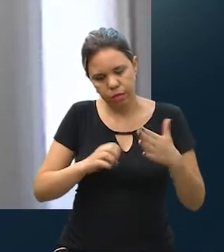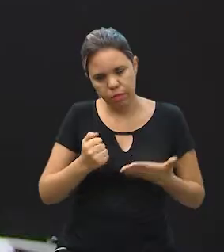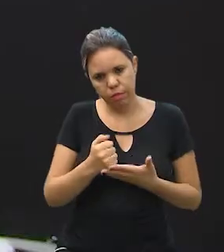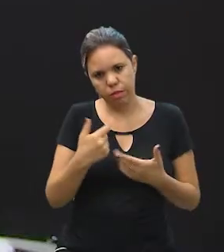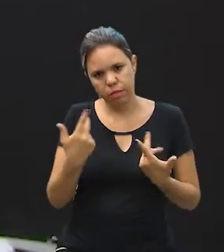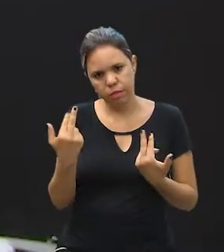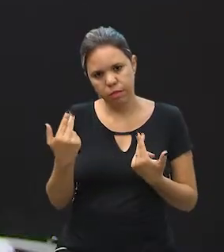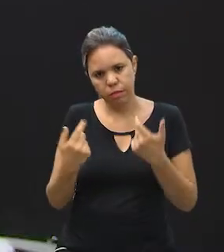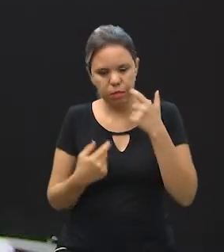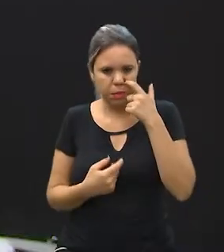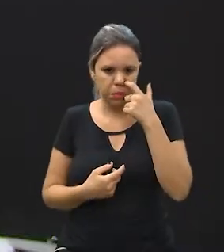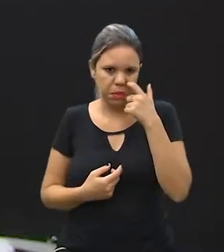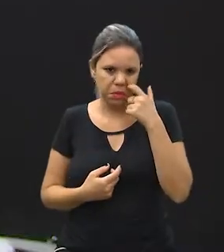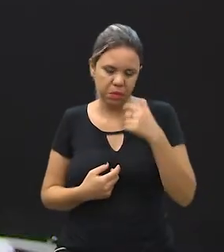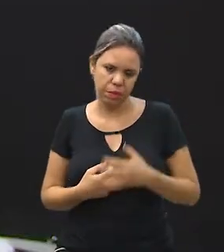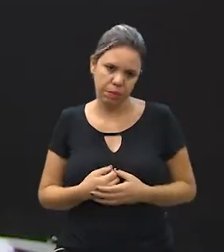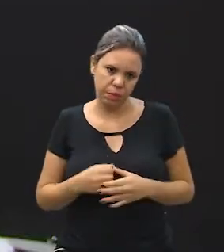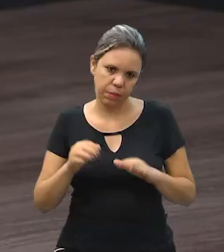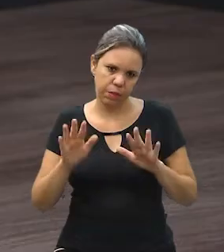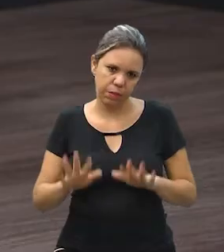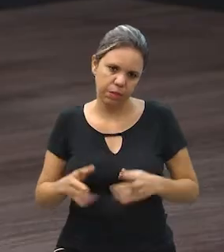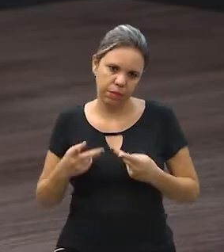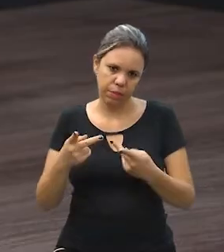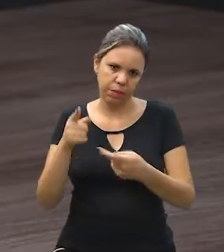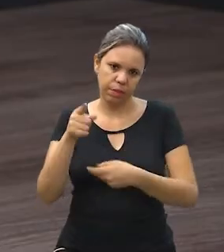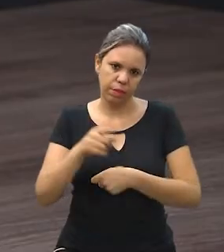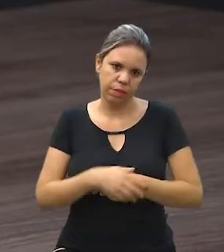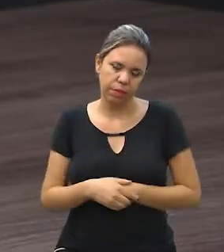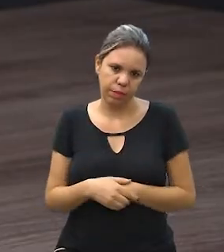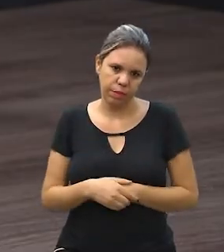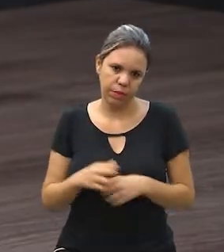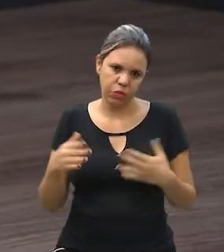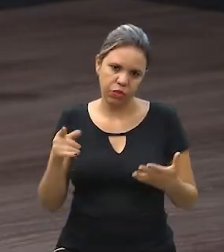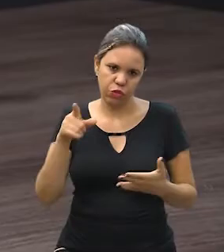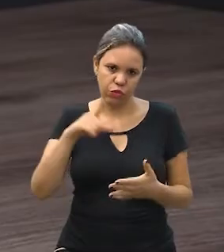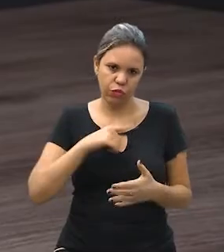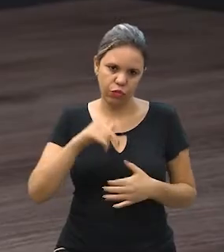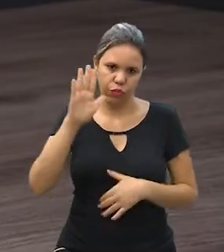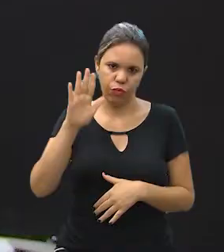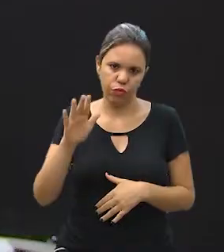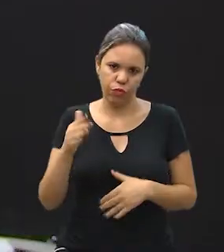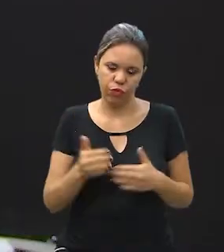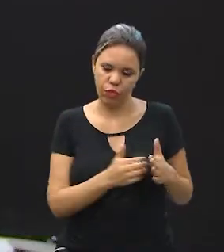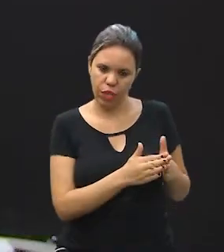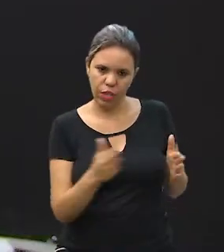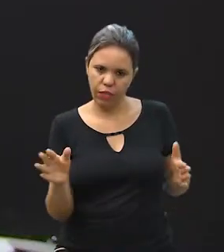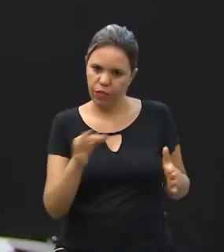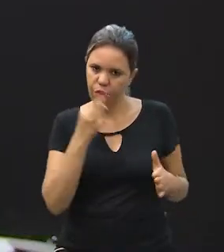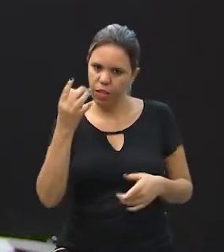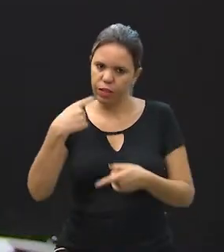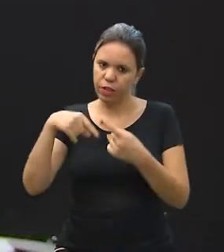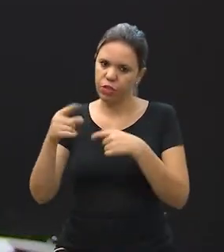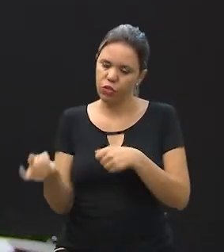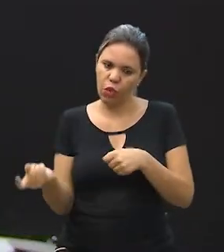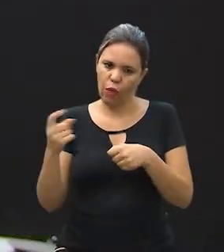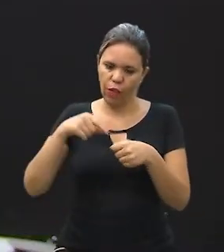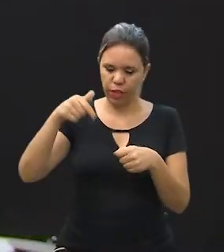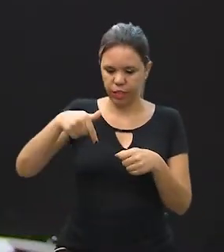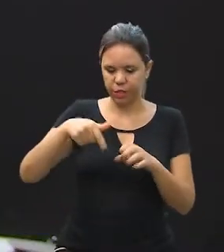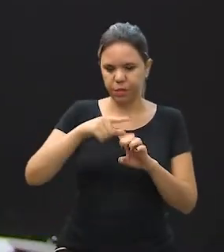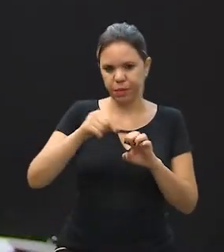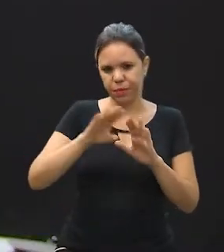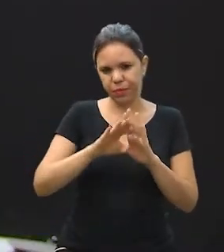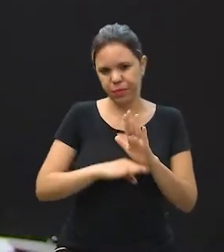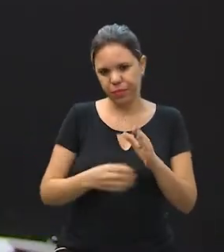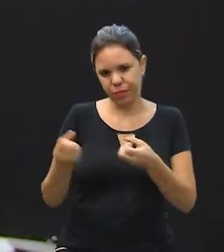como eu. Patrícia, então aqui já fica o convite para quando você estiver nessa fase, vir aqui para o Ser